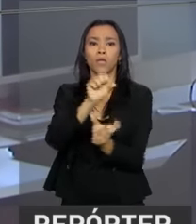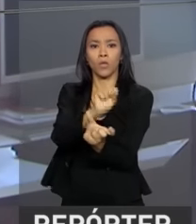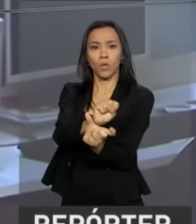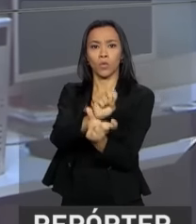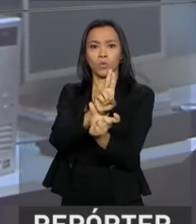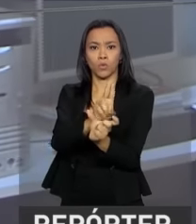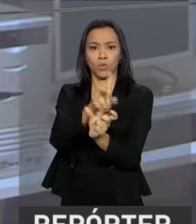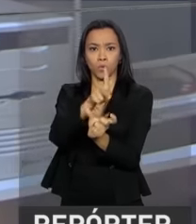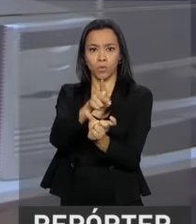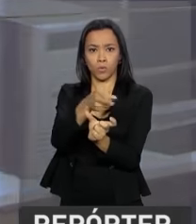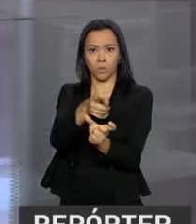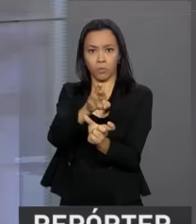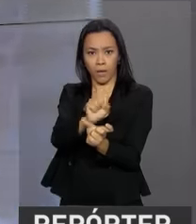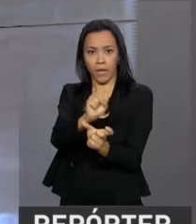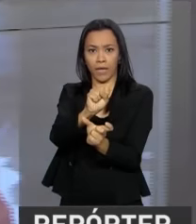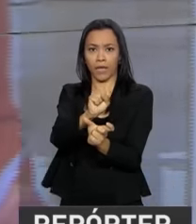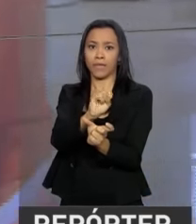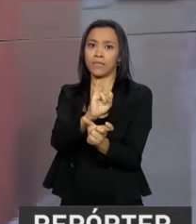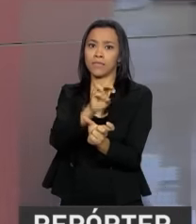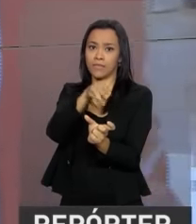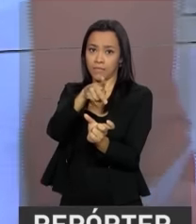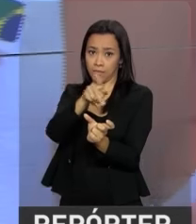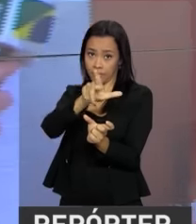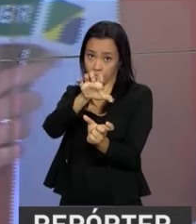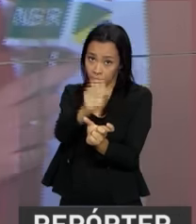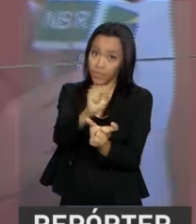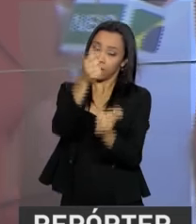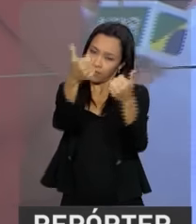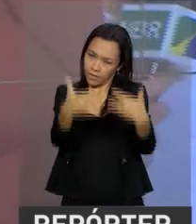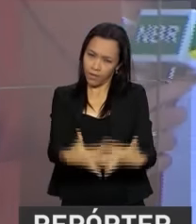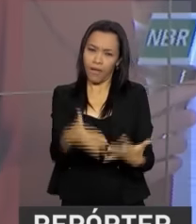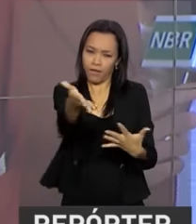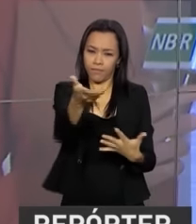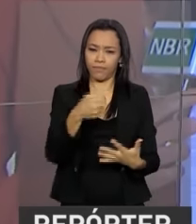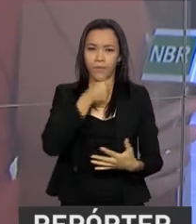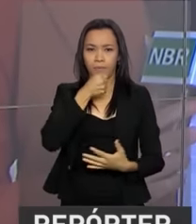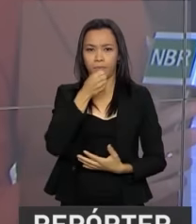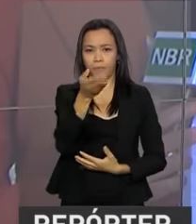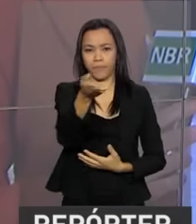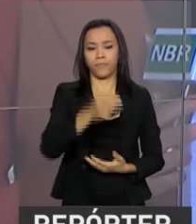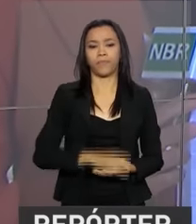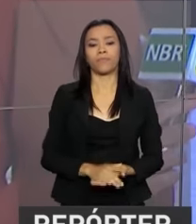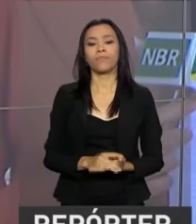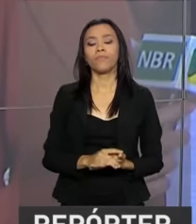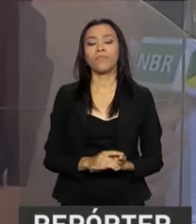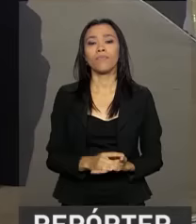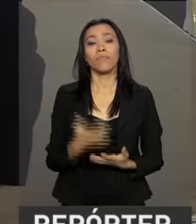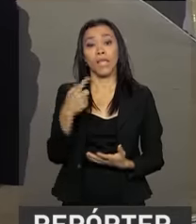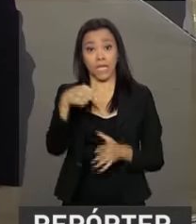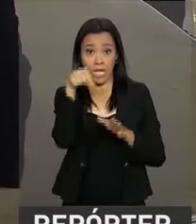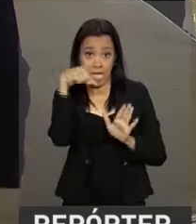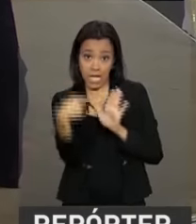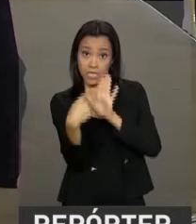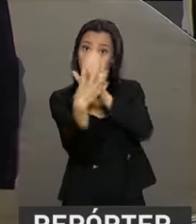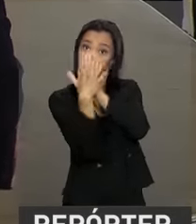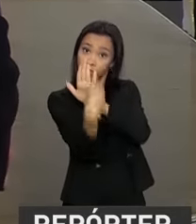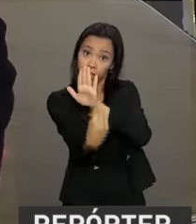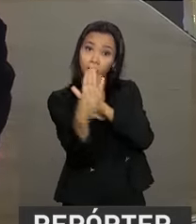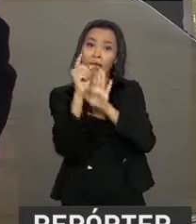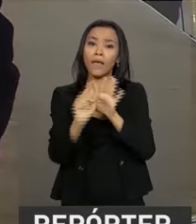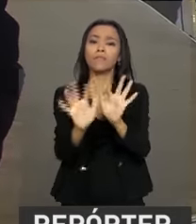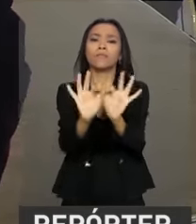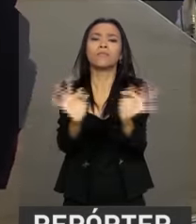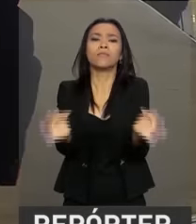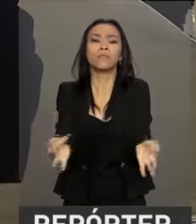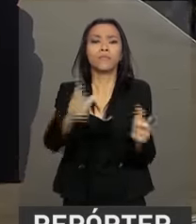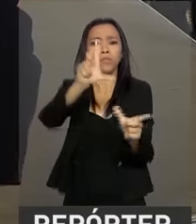os detalhes ao vivo com Thaísa Dias, que está no Palácio do Planalto. Oi, Thaísa. Oi, Renata. O Super Simples é um regime simplificado